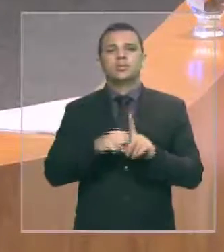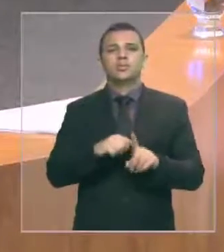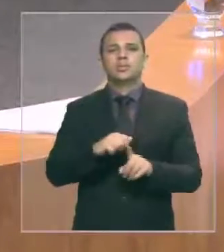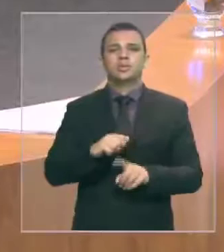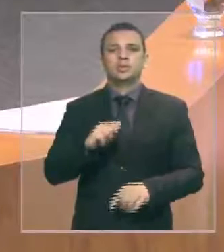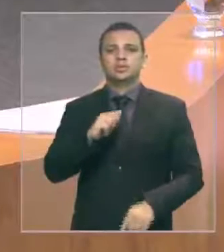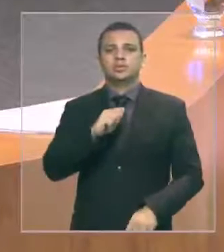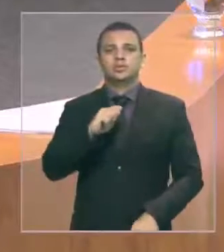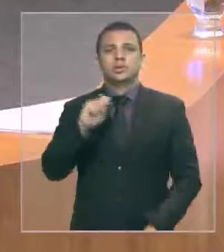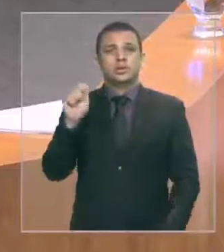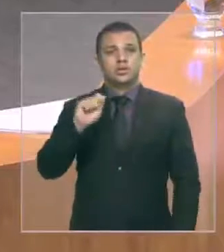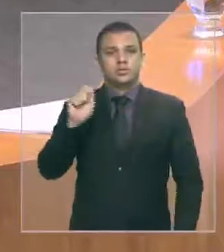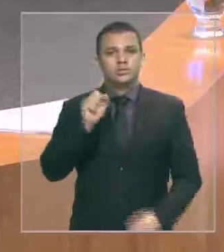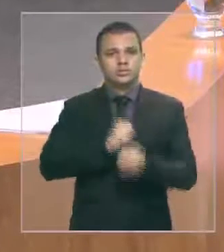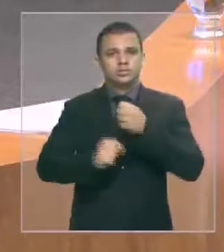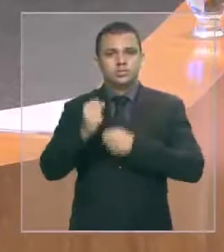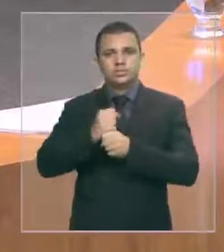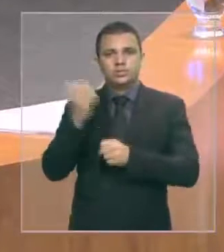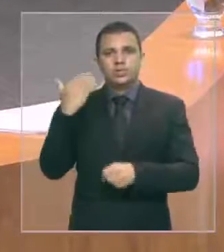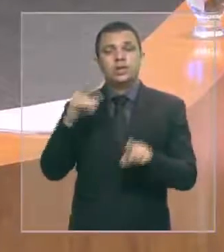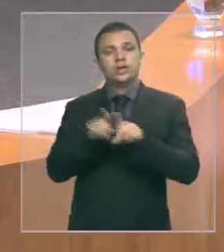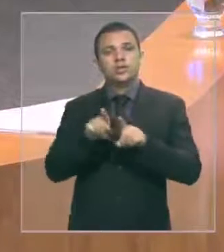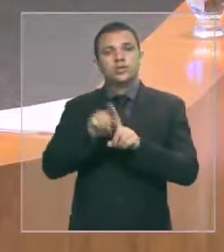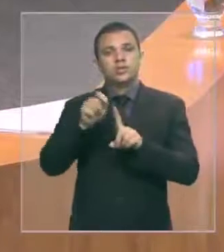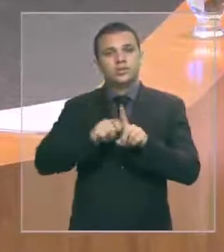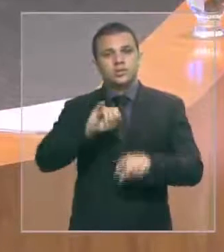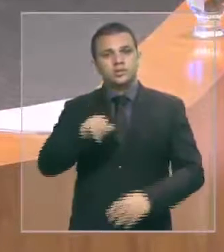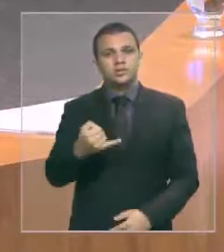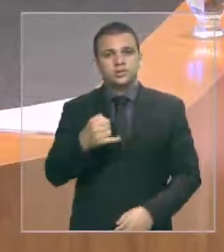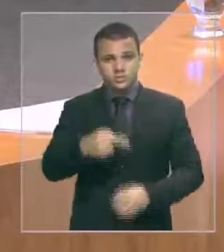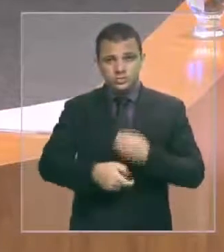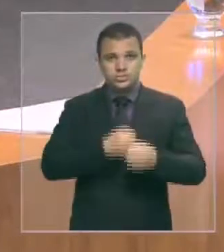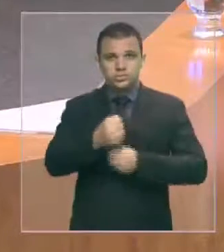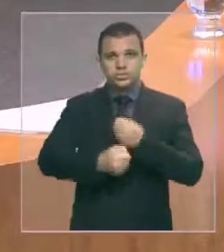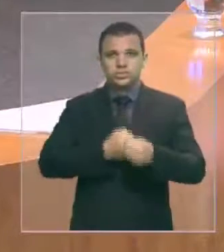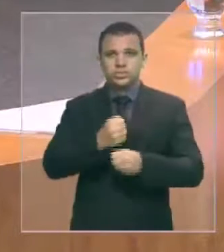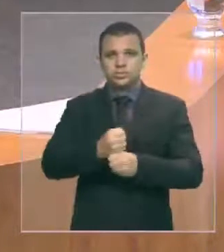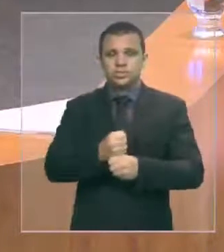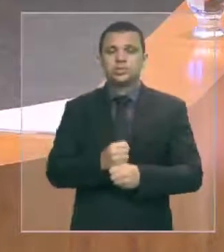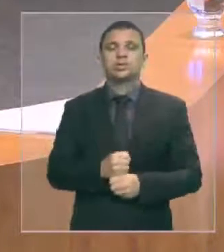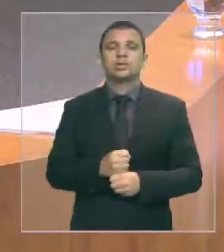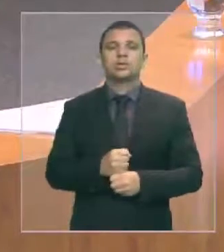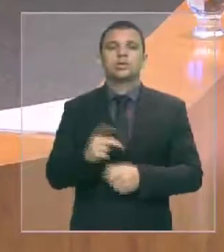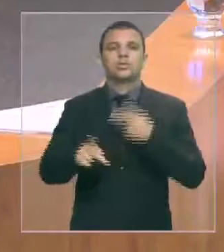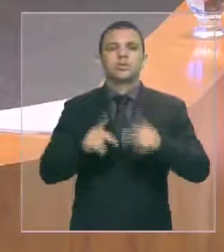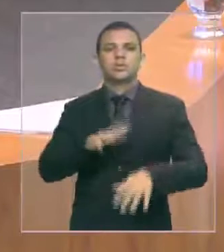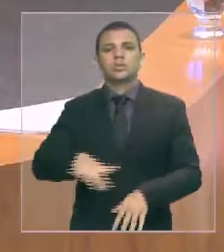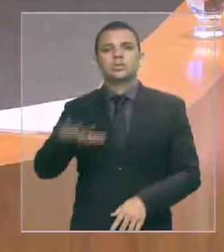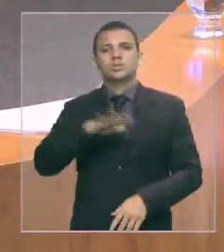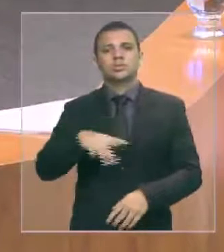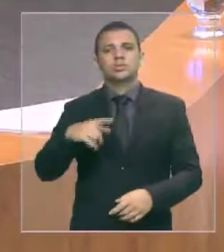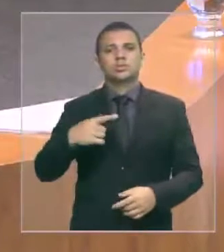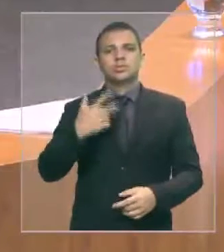janeiro deste ano, a população se manifestou publicamente em audiência